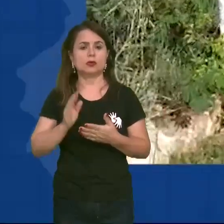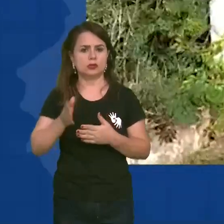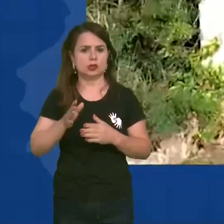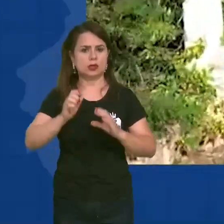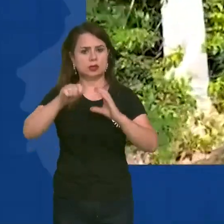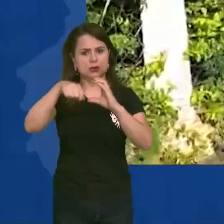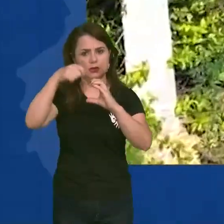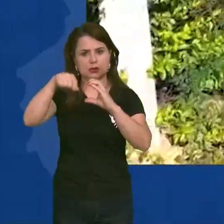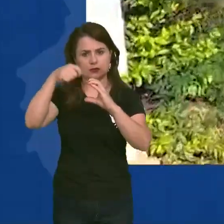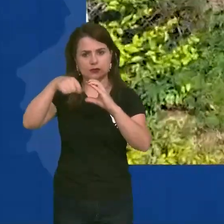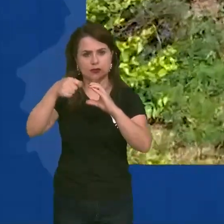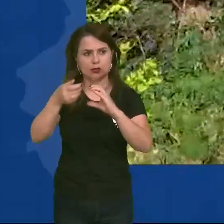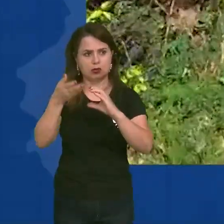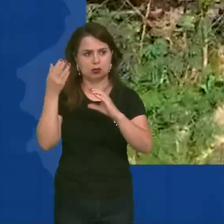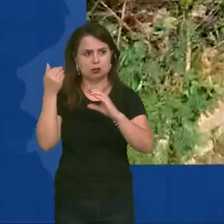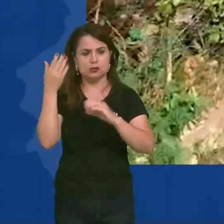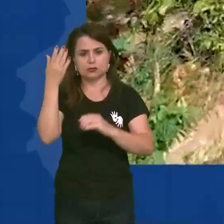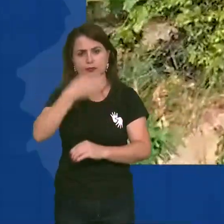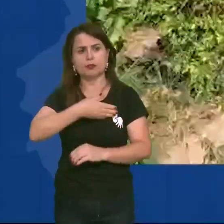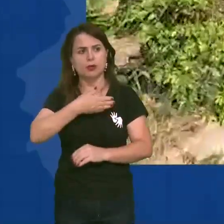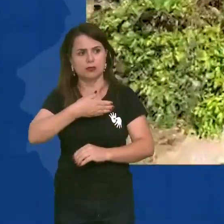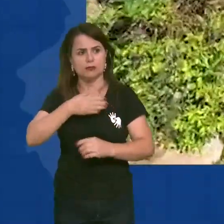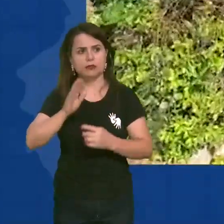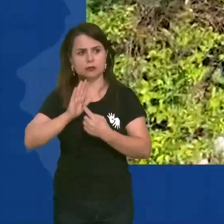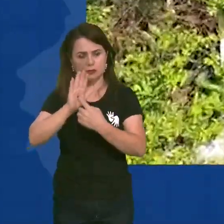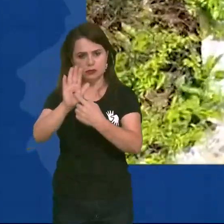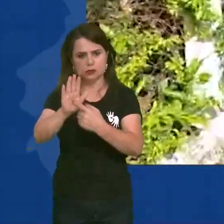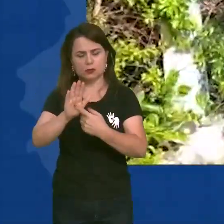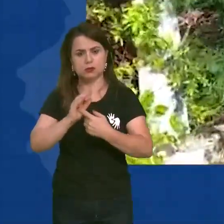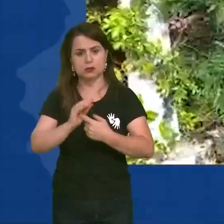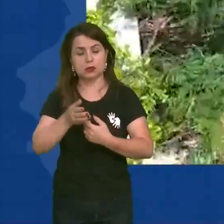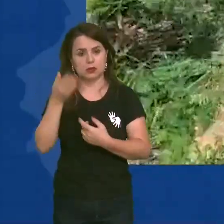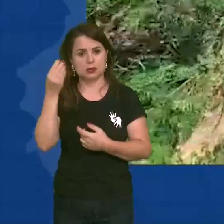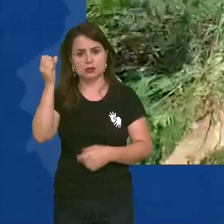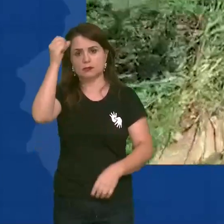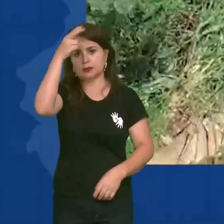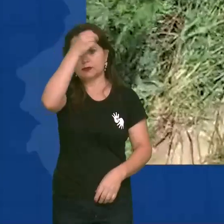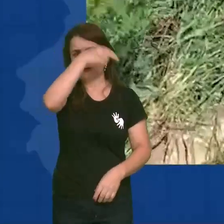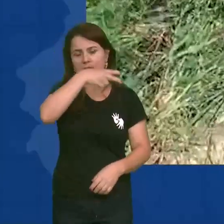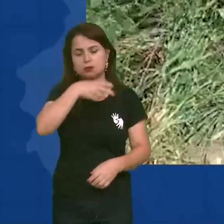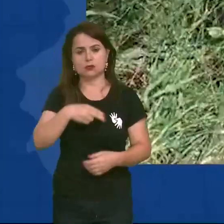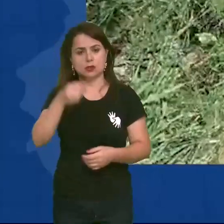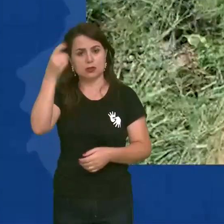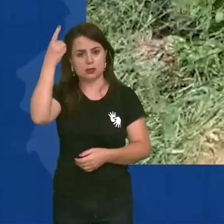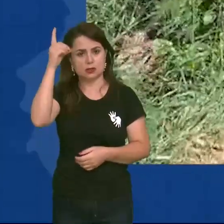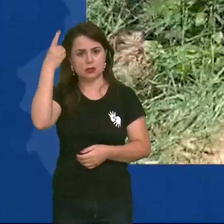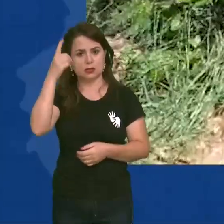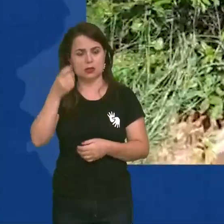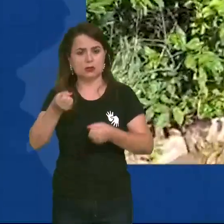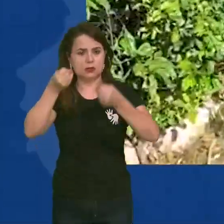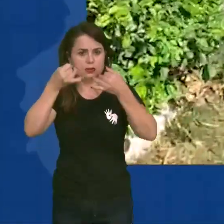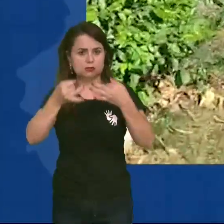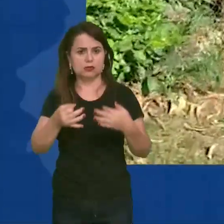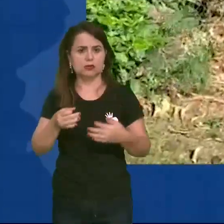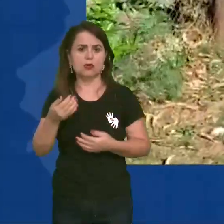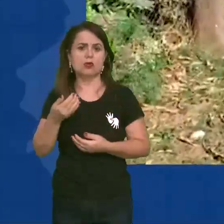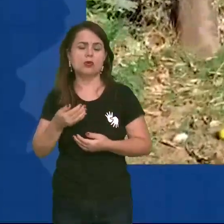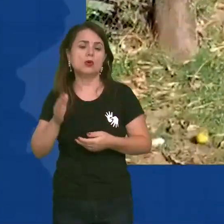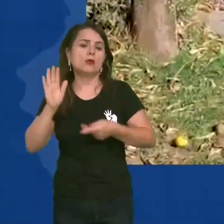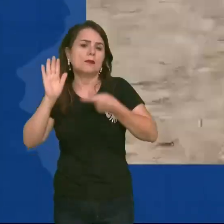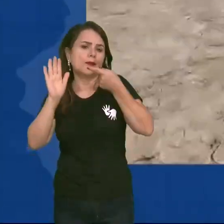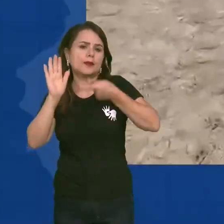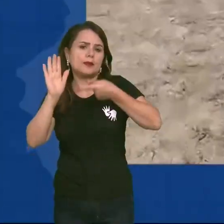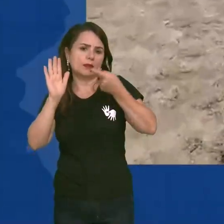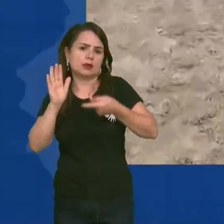trazer Numa seção não sei se vai dar mais tempo onde o prefeito se compromete a recuperar esse espaço e